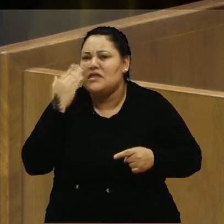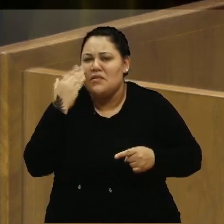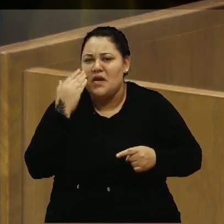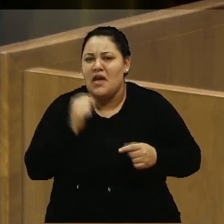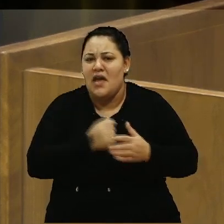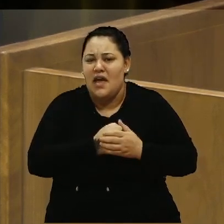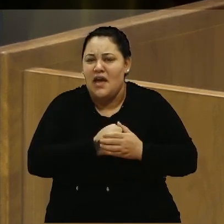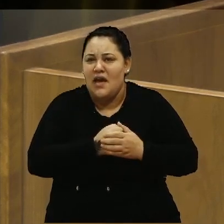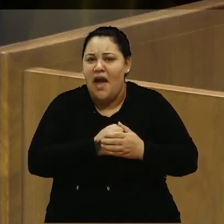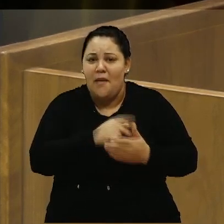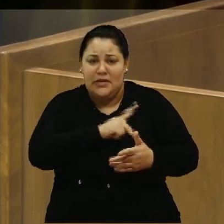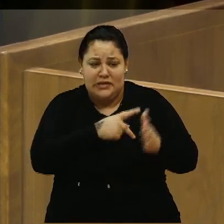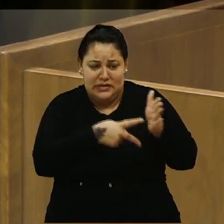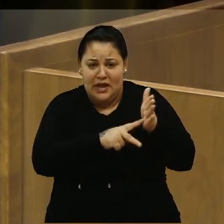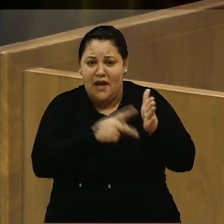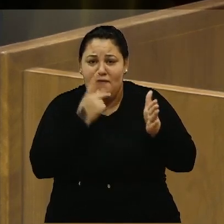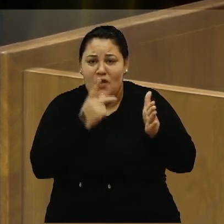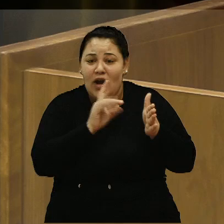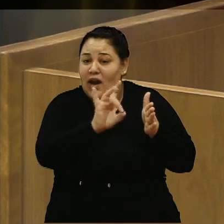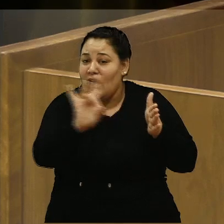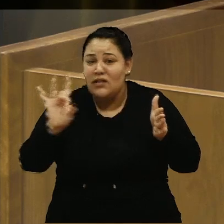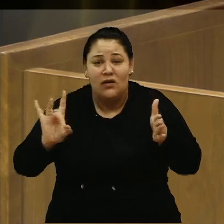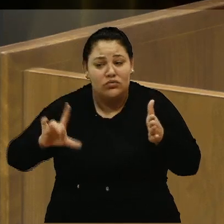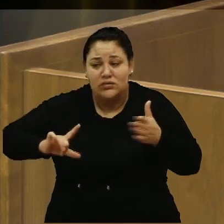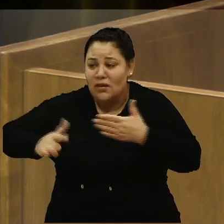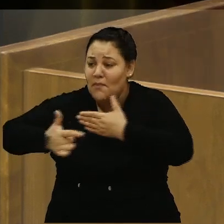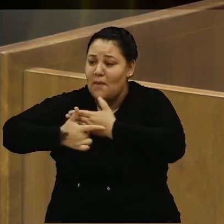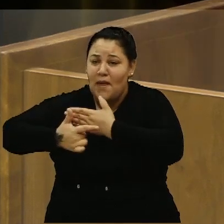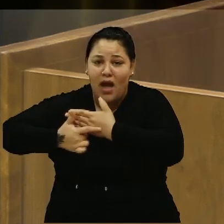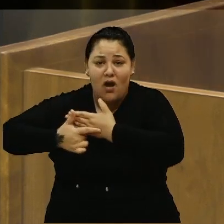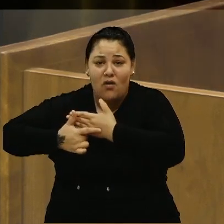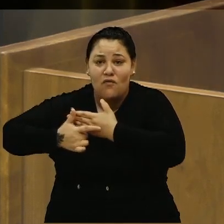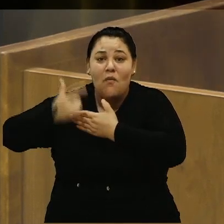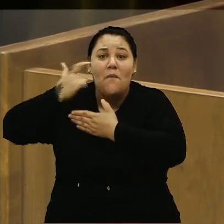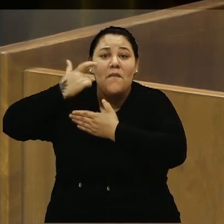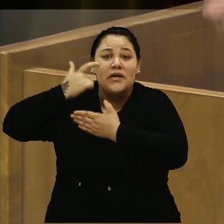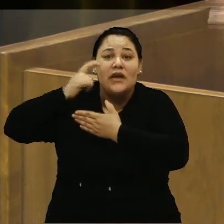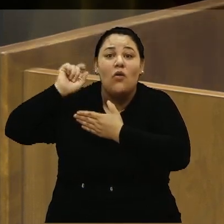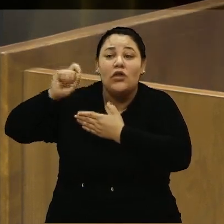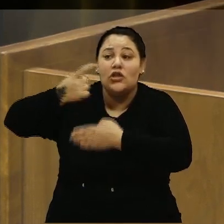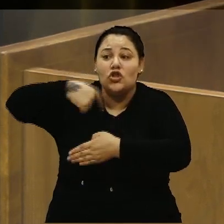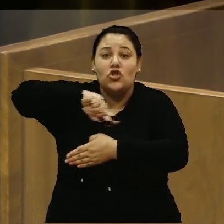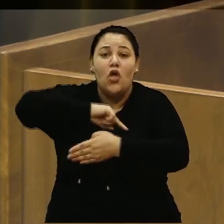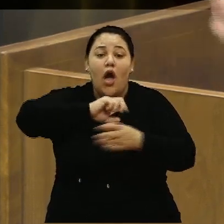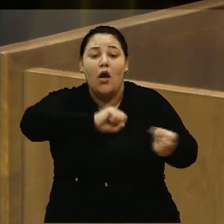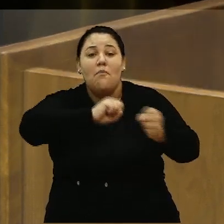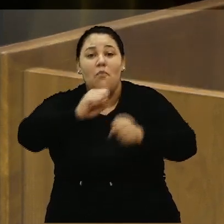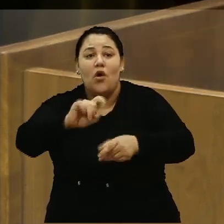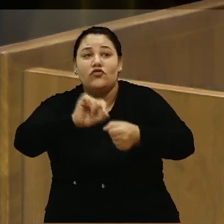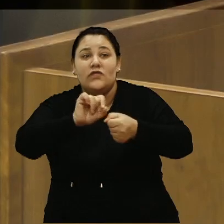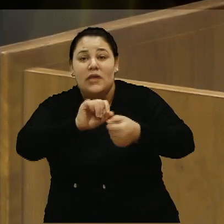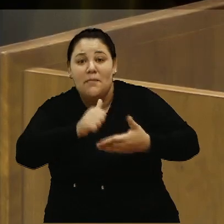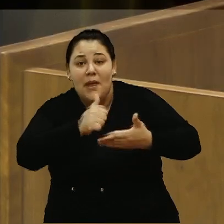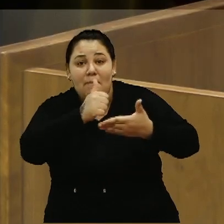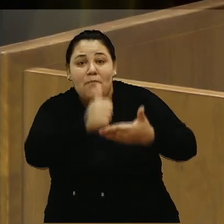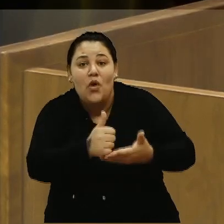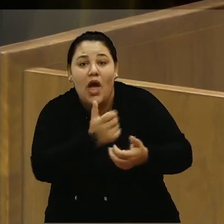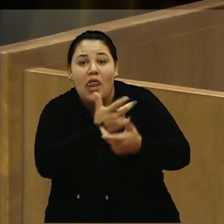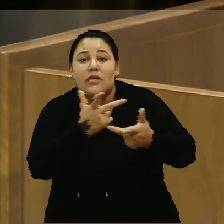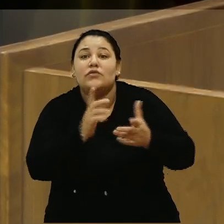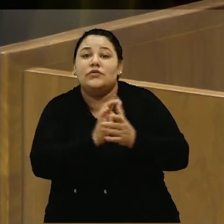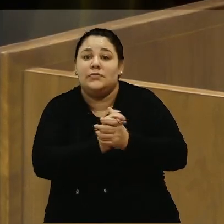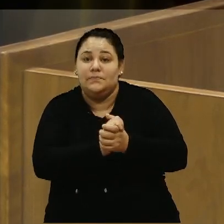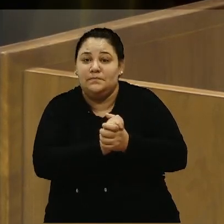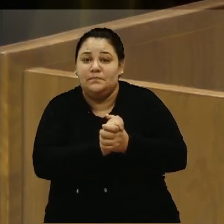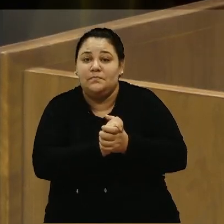do Sindserv falou. Cada um com o seu papel. Vamos pensar o que nós podemos fazer para contribuir nessas questões. O